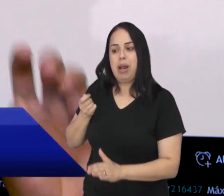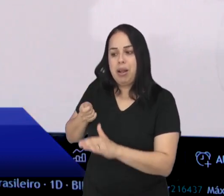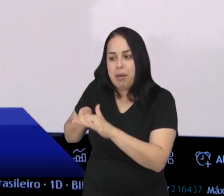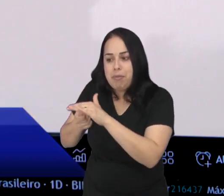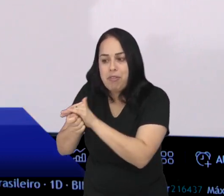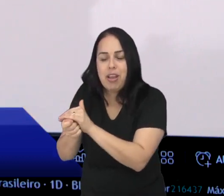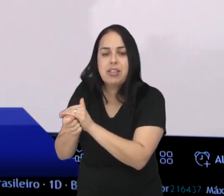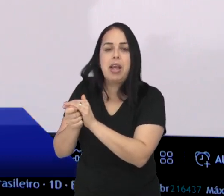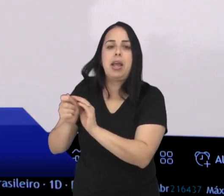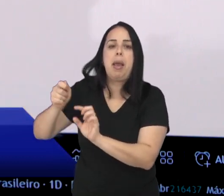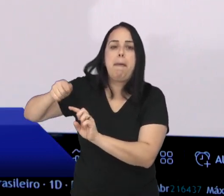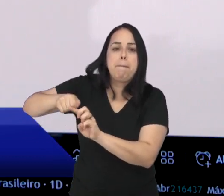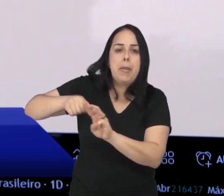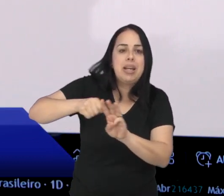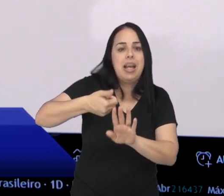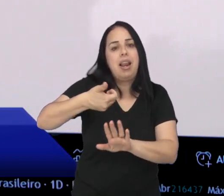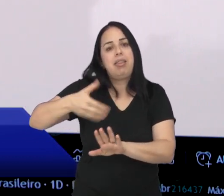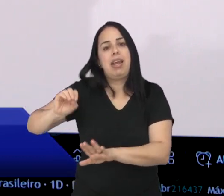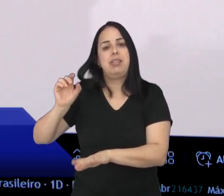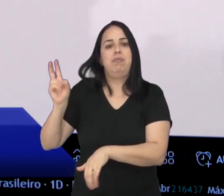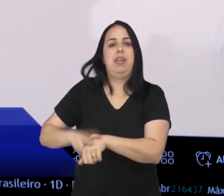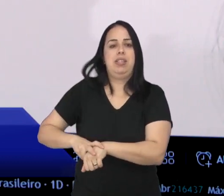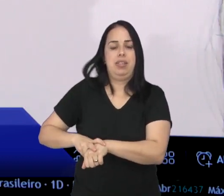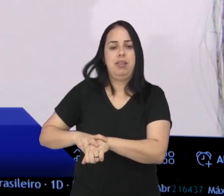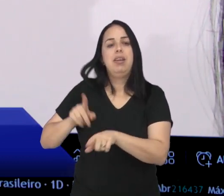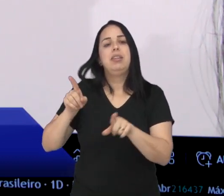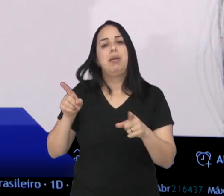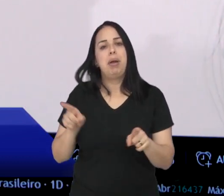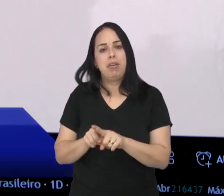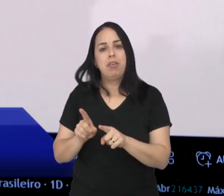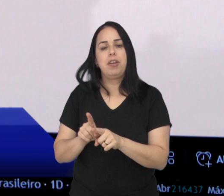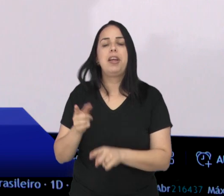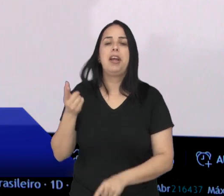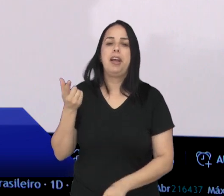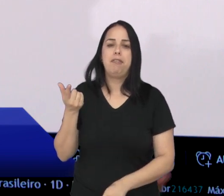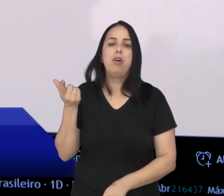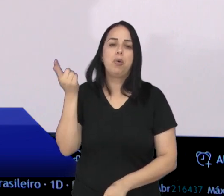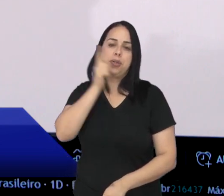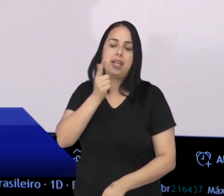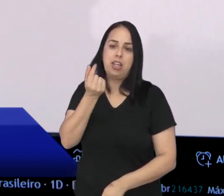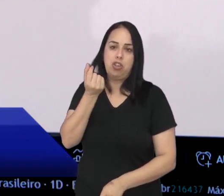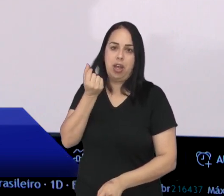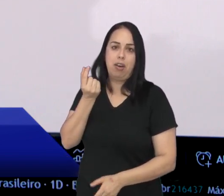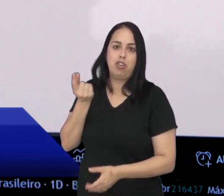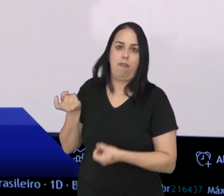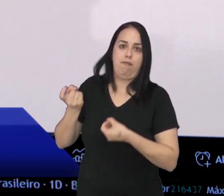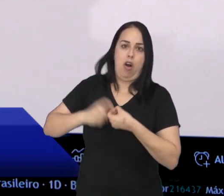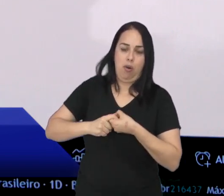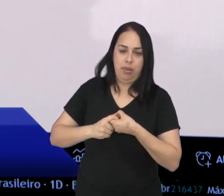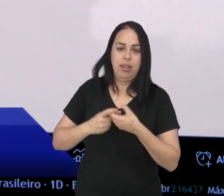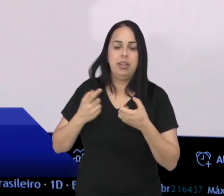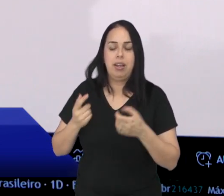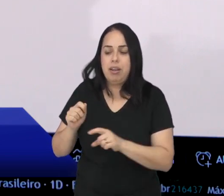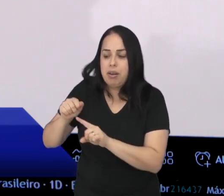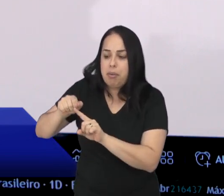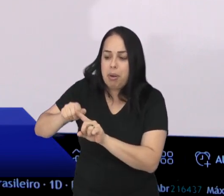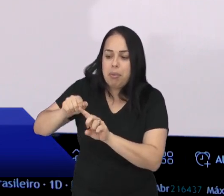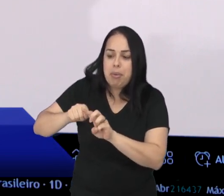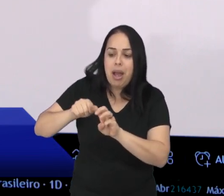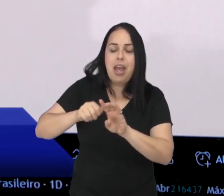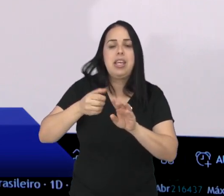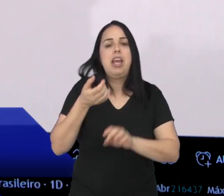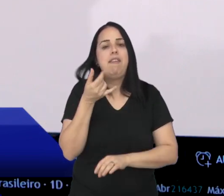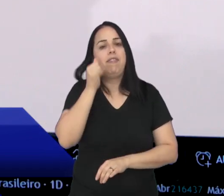invisto esse valor e parcelo em 10. Porque dessa forma eu vou ganhar dinheiro com um valor de que eu tenho investido. E eu vou pagando as